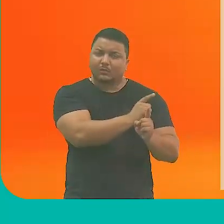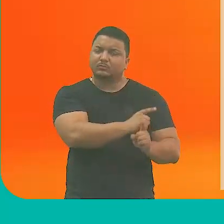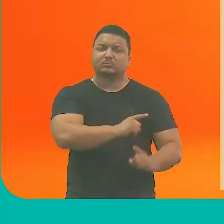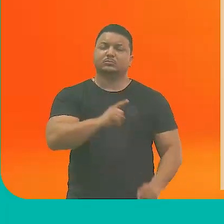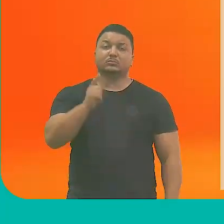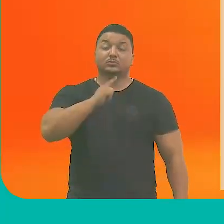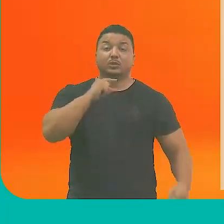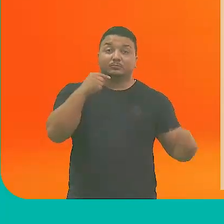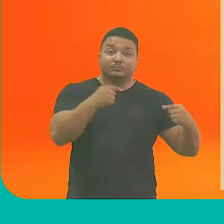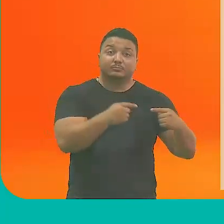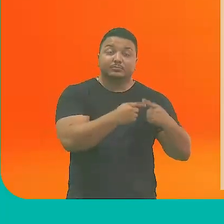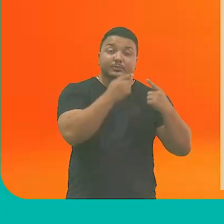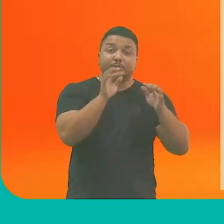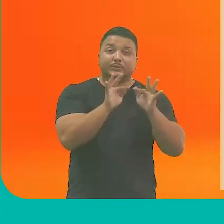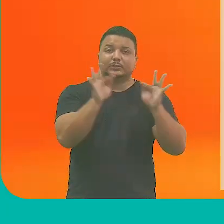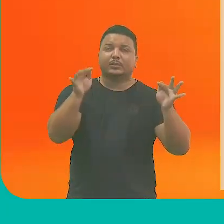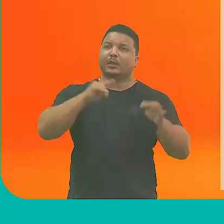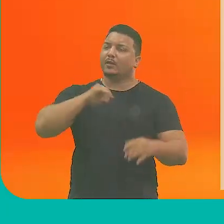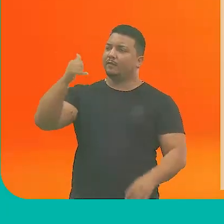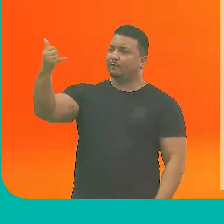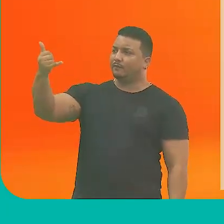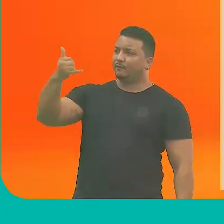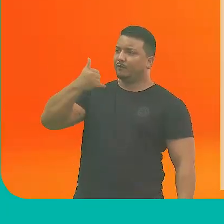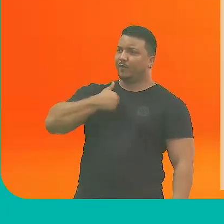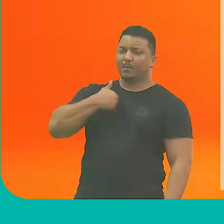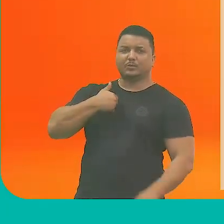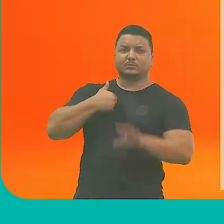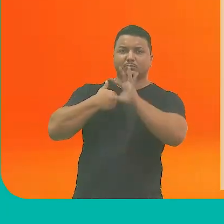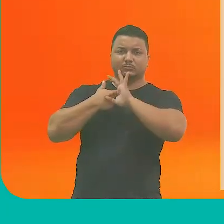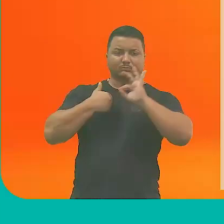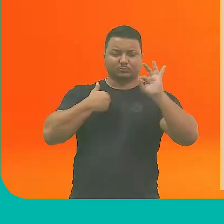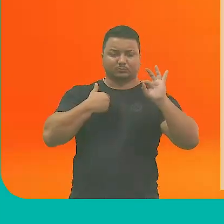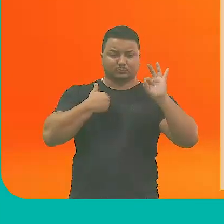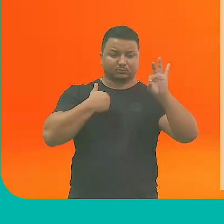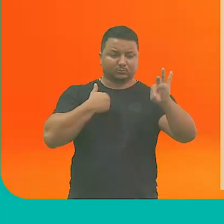vai apenas utilizar a informação para fazer inferência. Fazer